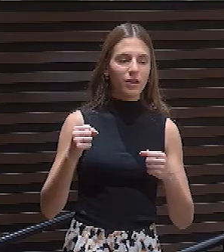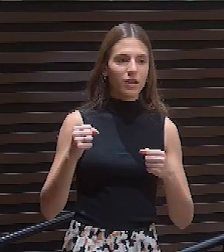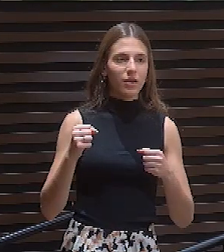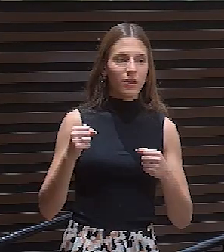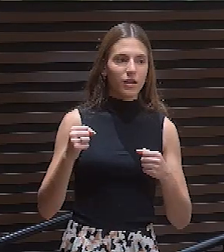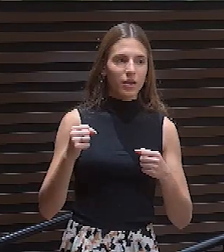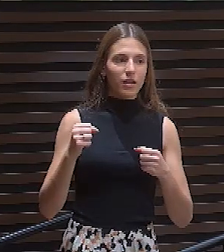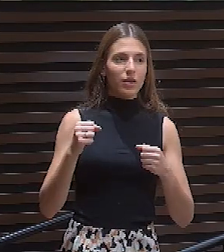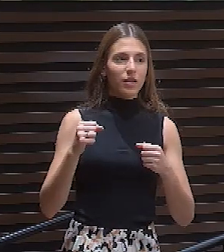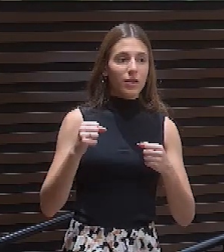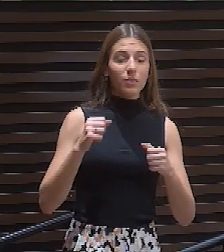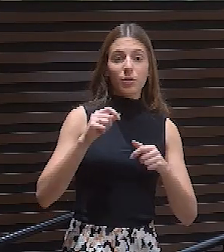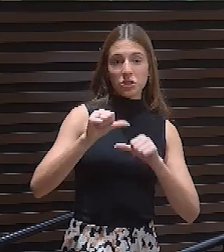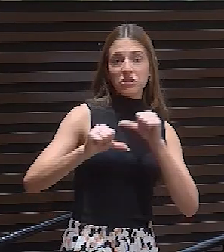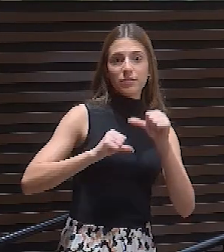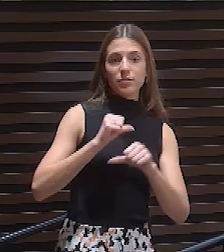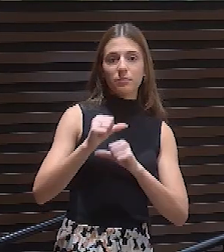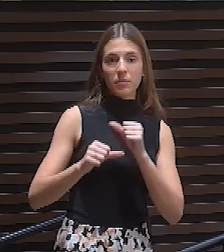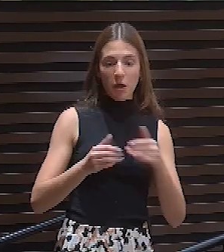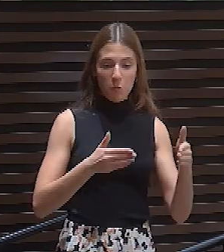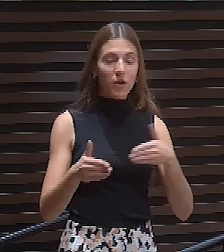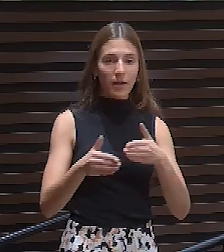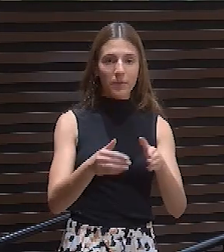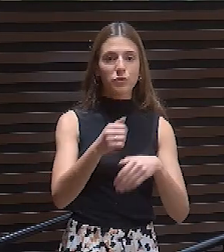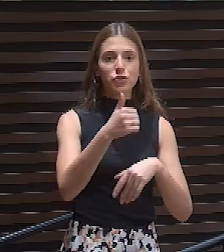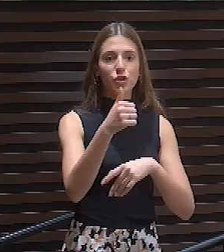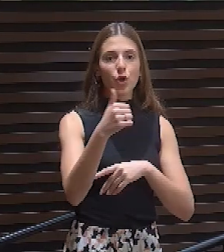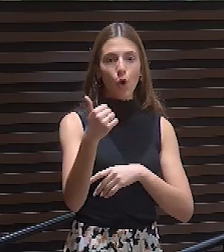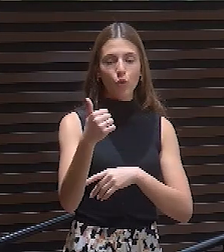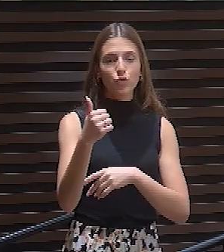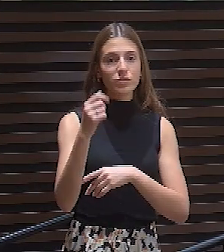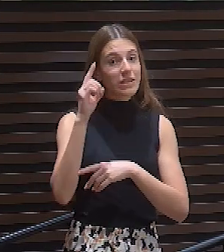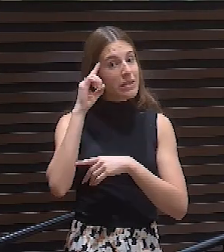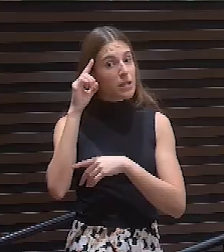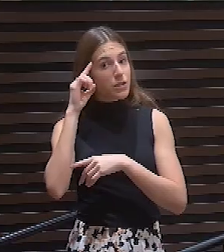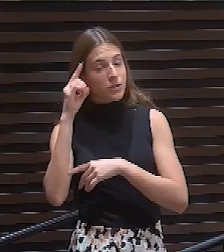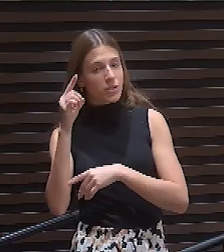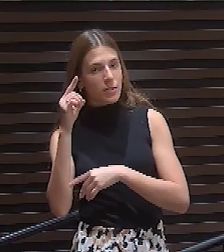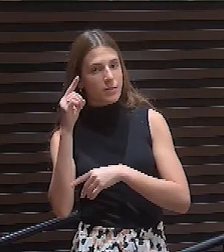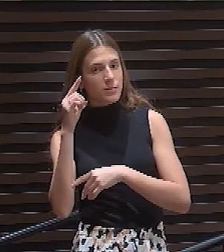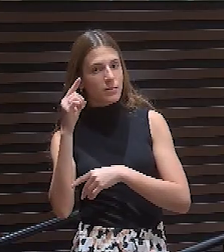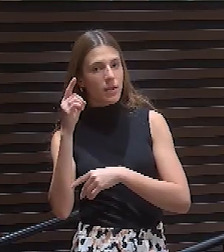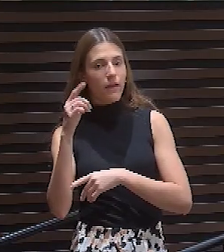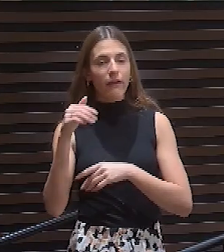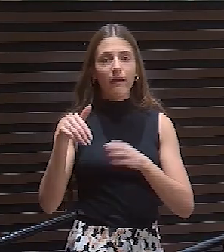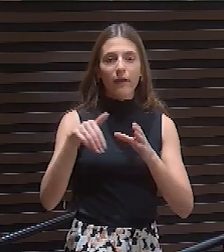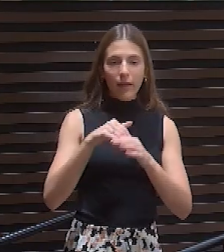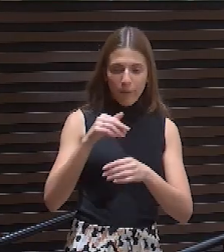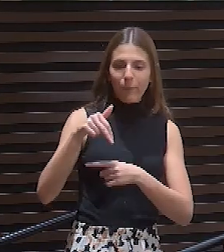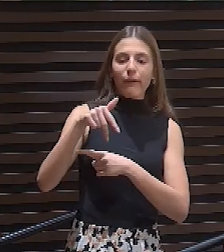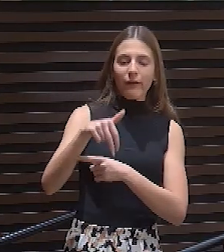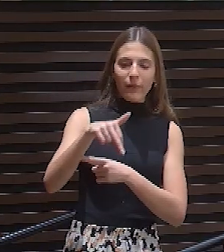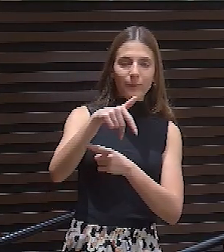11 dias em uma peregrinação de 38 anos.